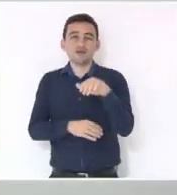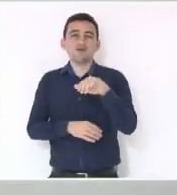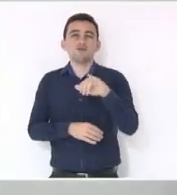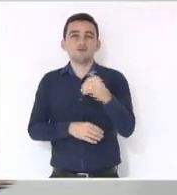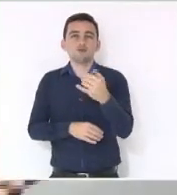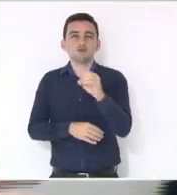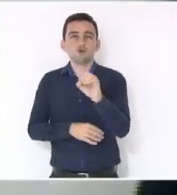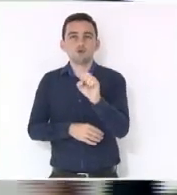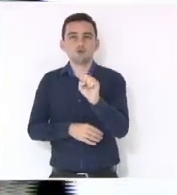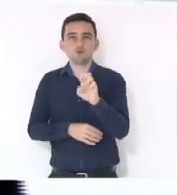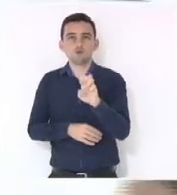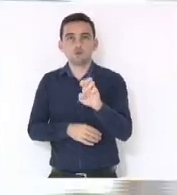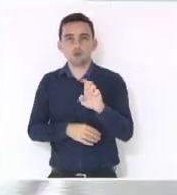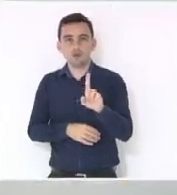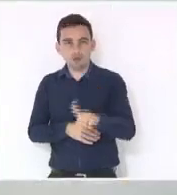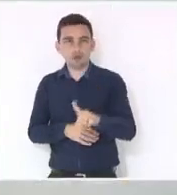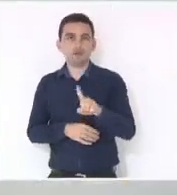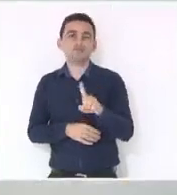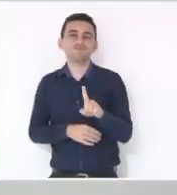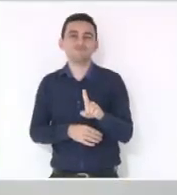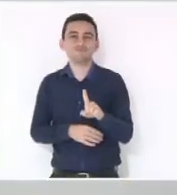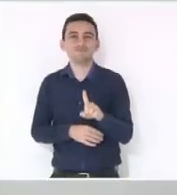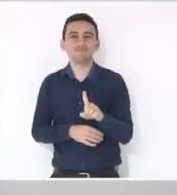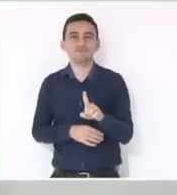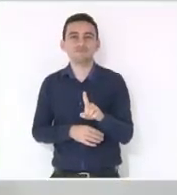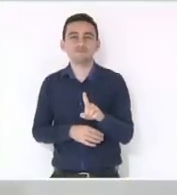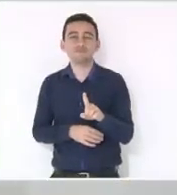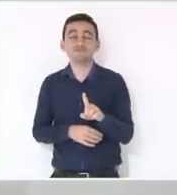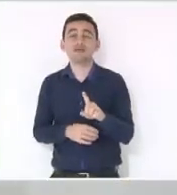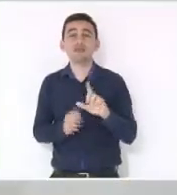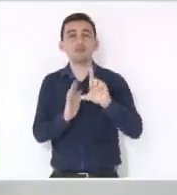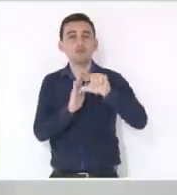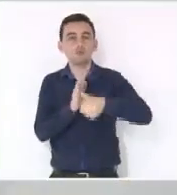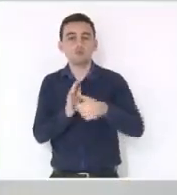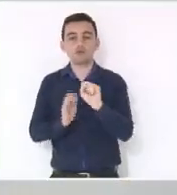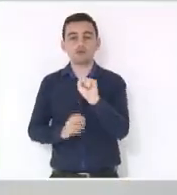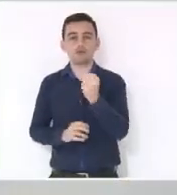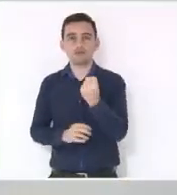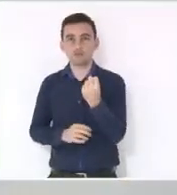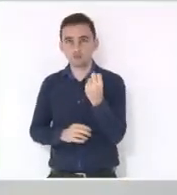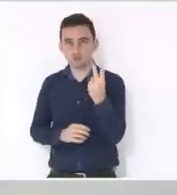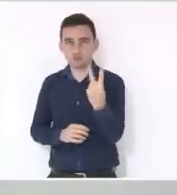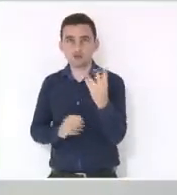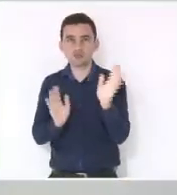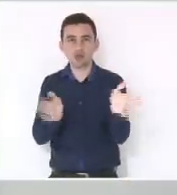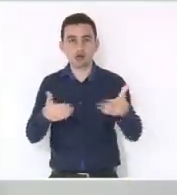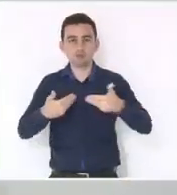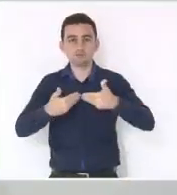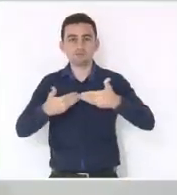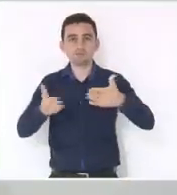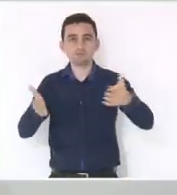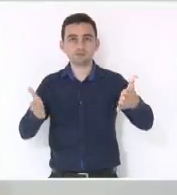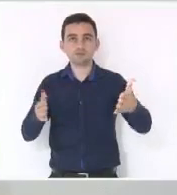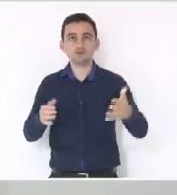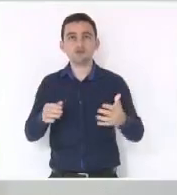82 foi inaugurada com um trânsito de